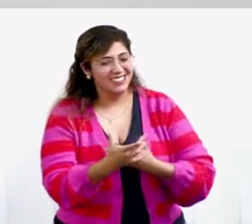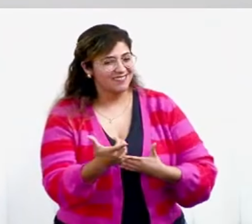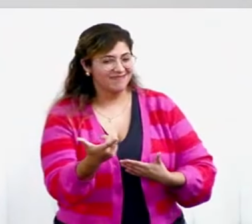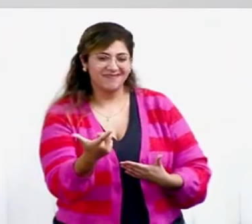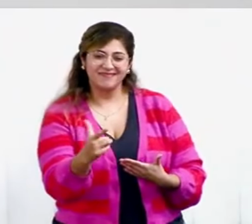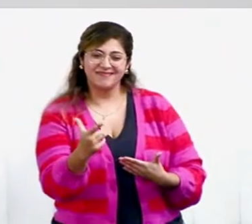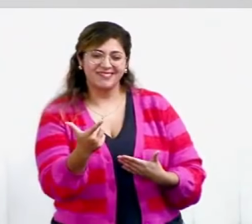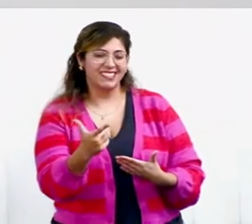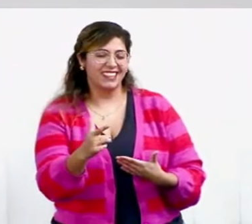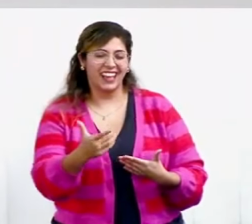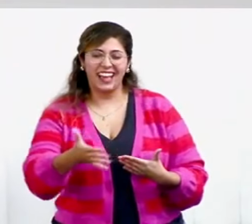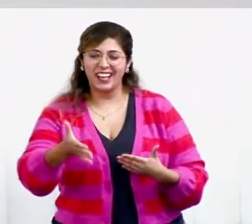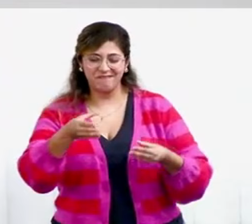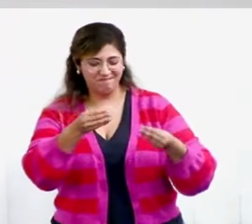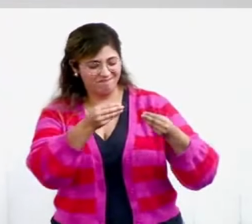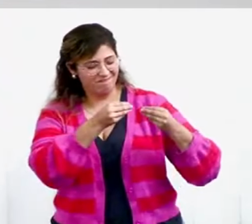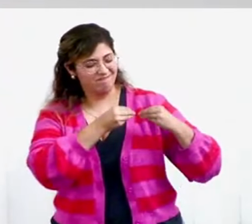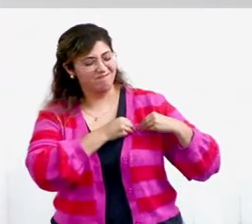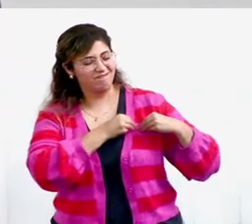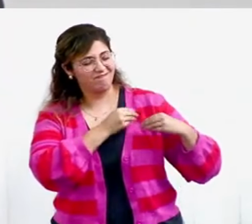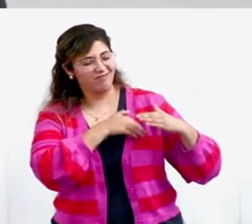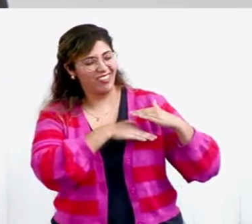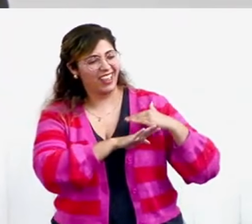preenchido por algo real.